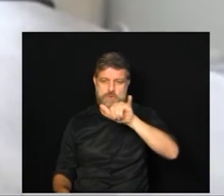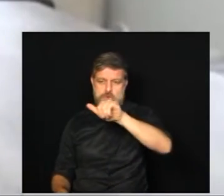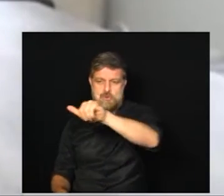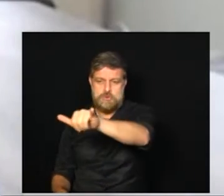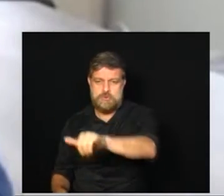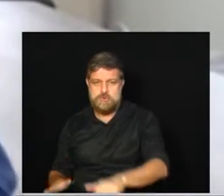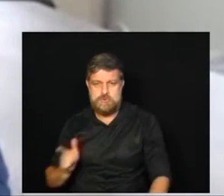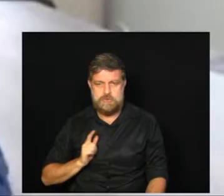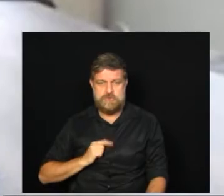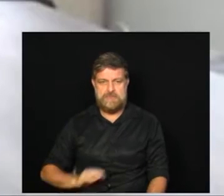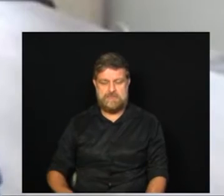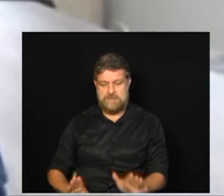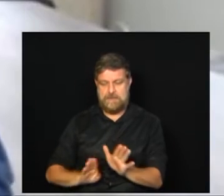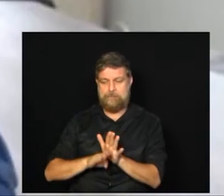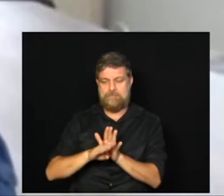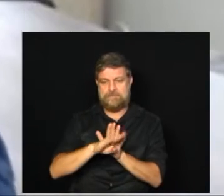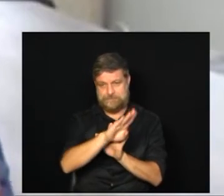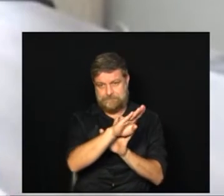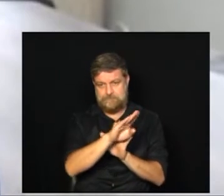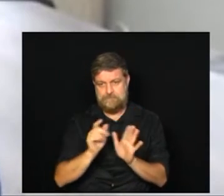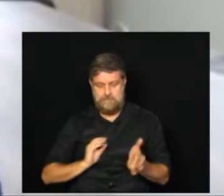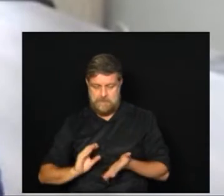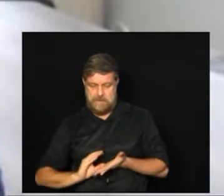para período, tem que fazer uma avaliação de